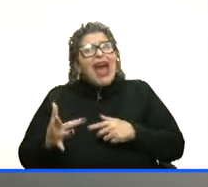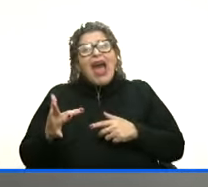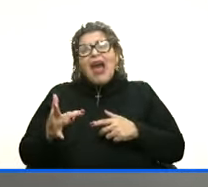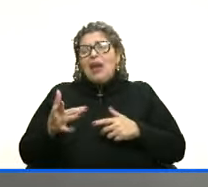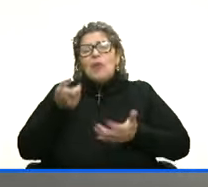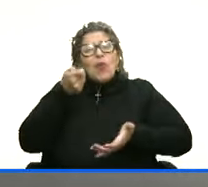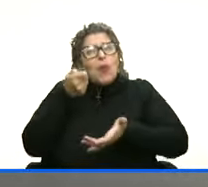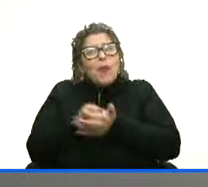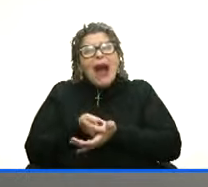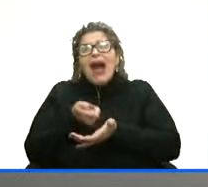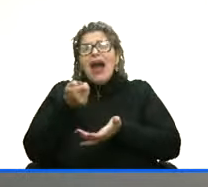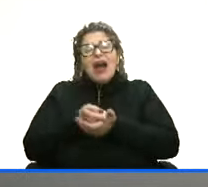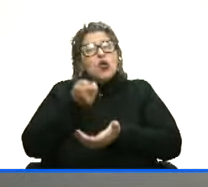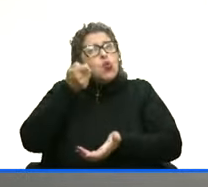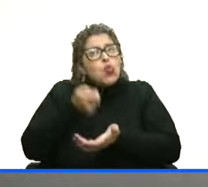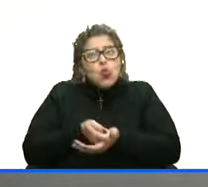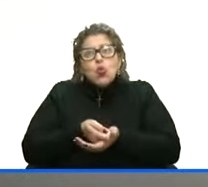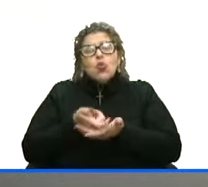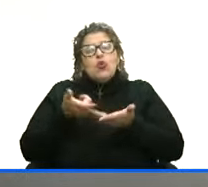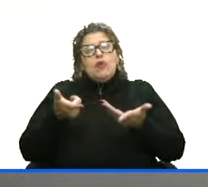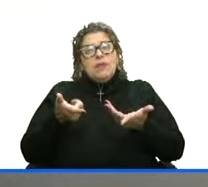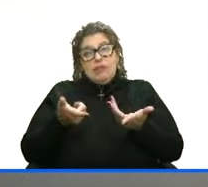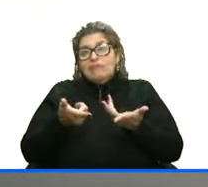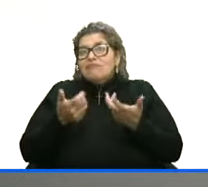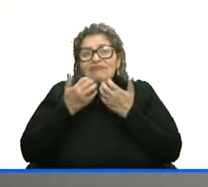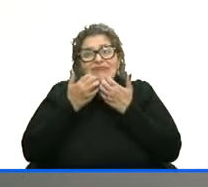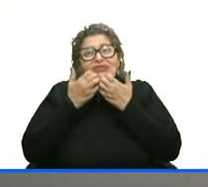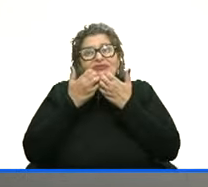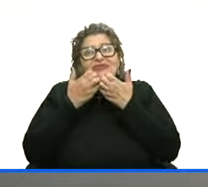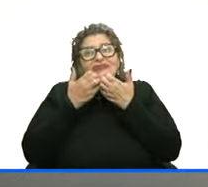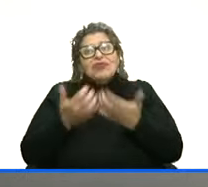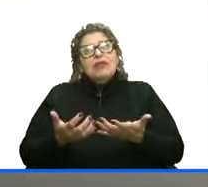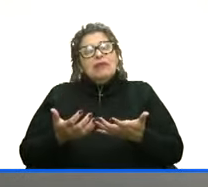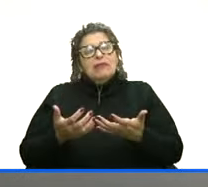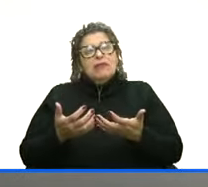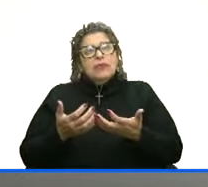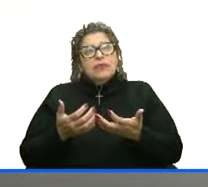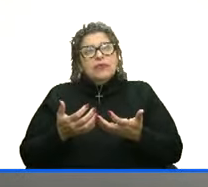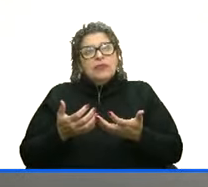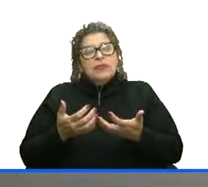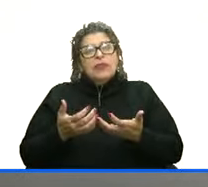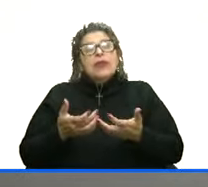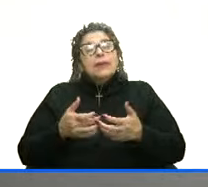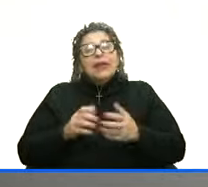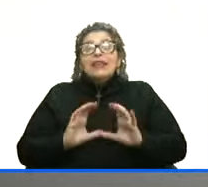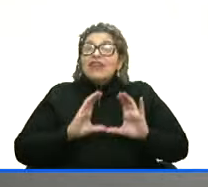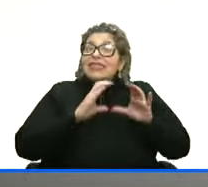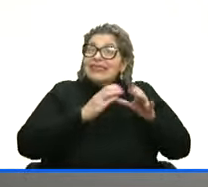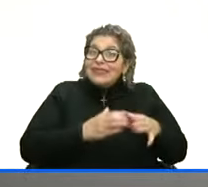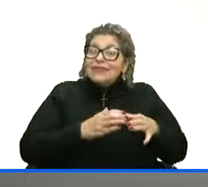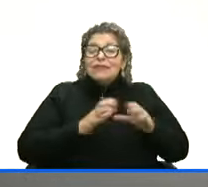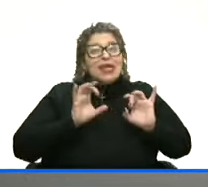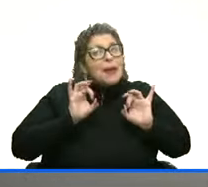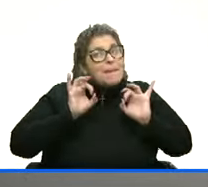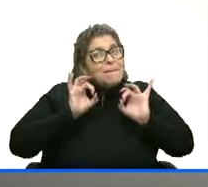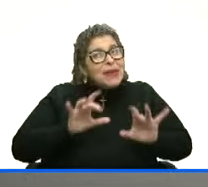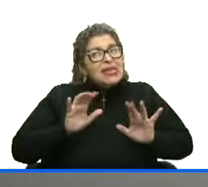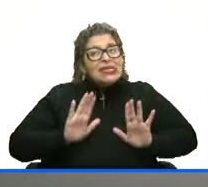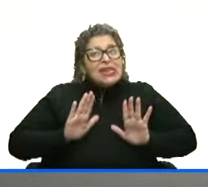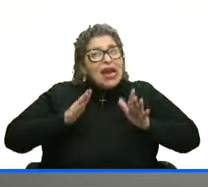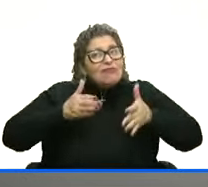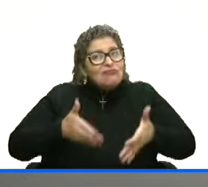pago mais, não tem exigência, entendeu? Então, não pode, ela não pode ser feita separada. Ela precisa de muito